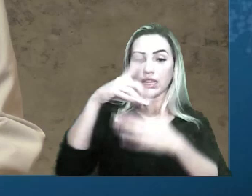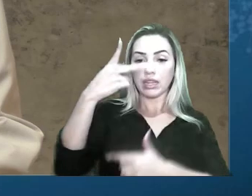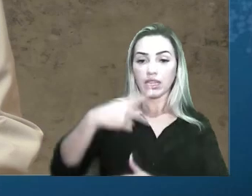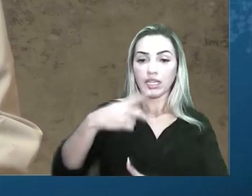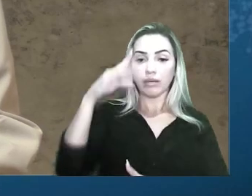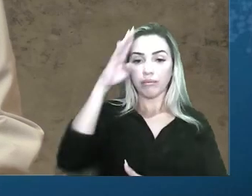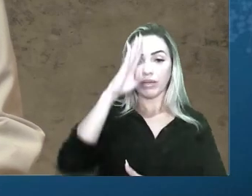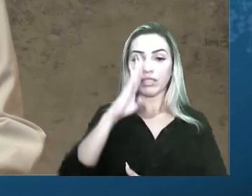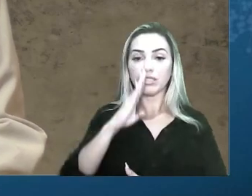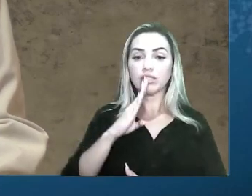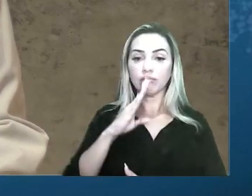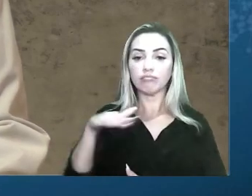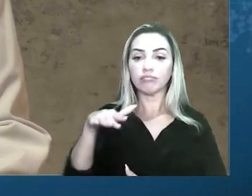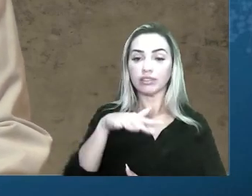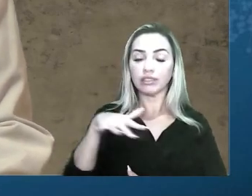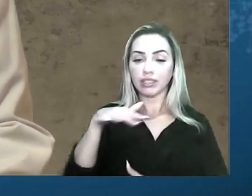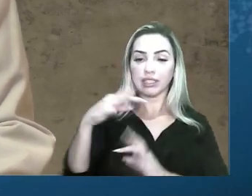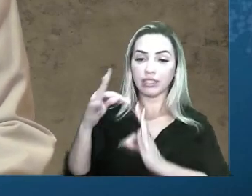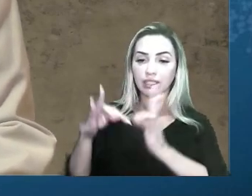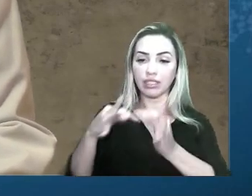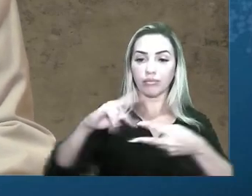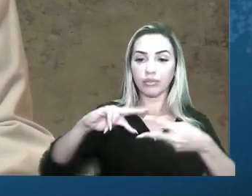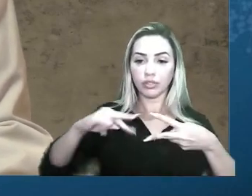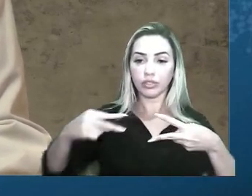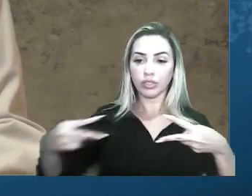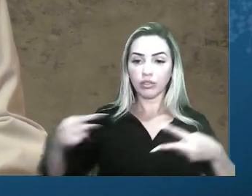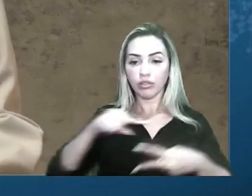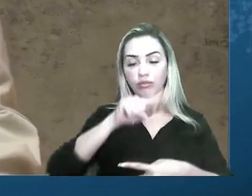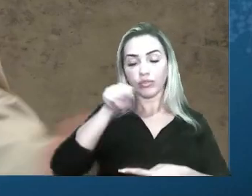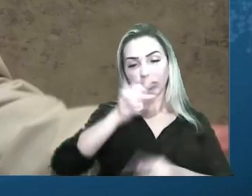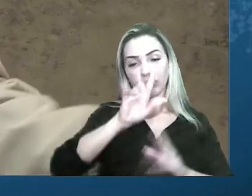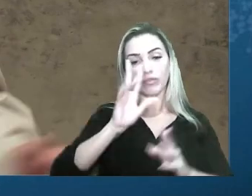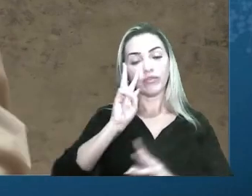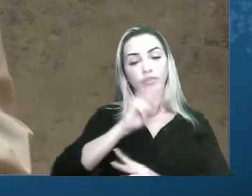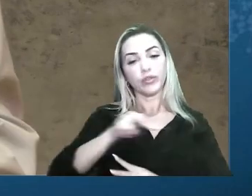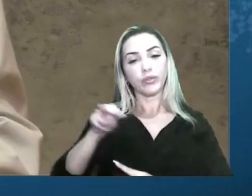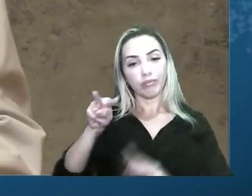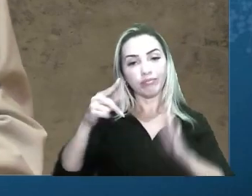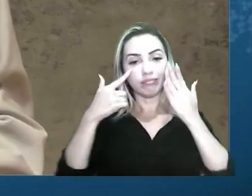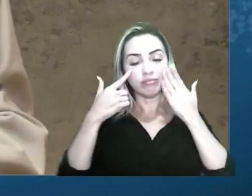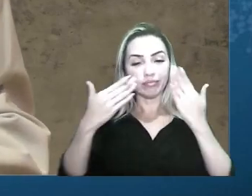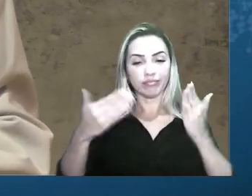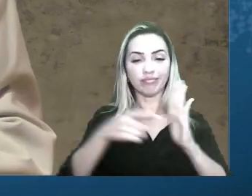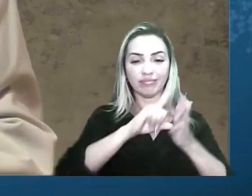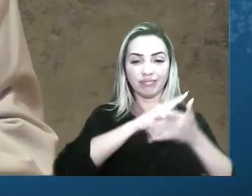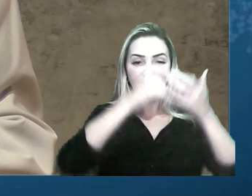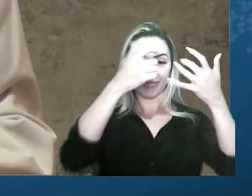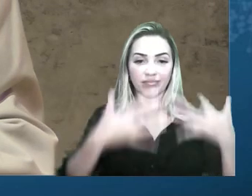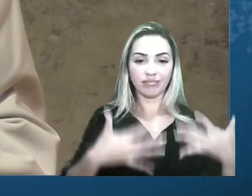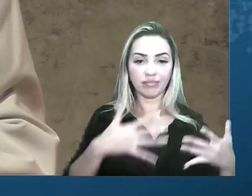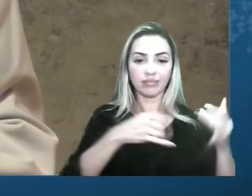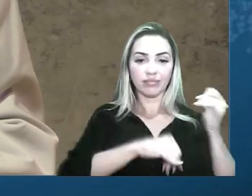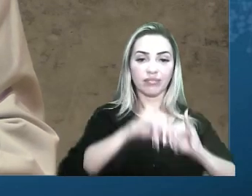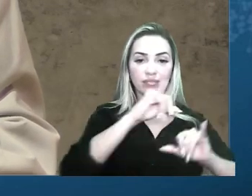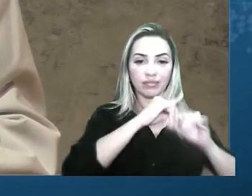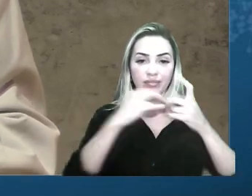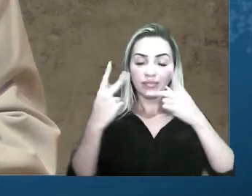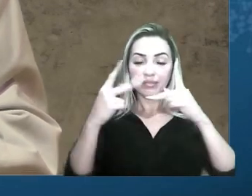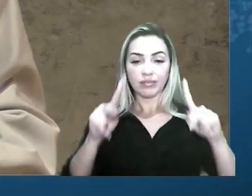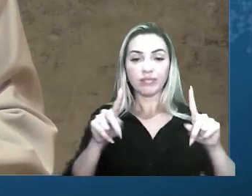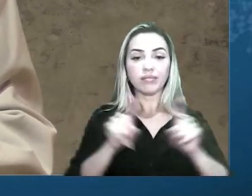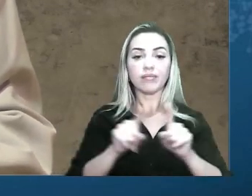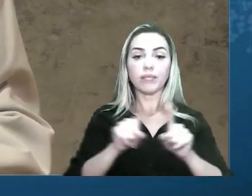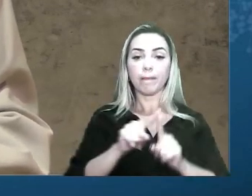Brasil e no campo da terapia genética, como vocês viram na apresentação anterior do seu laboratório.